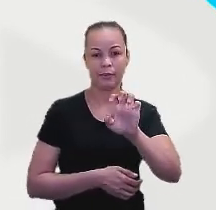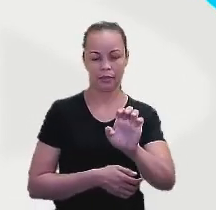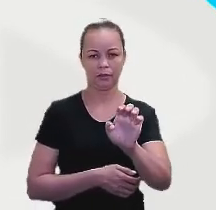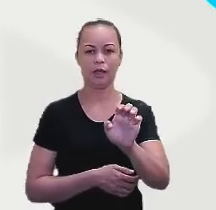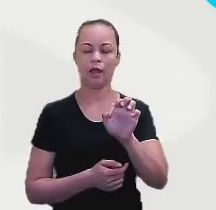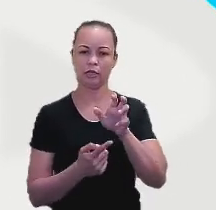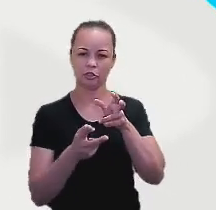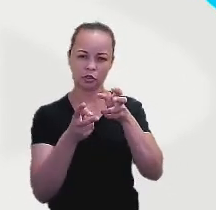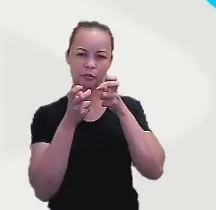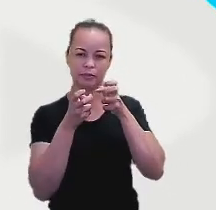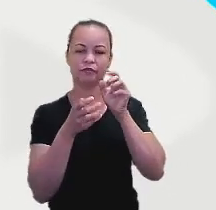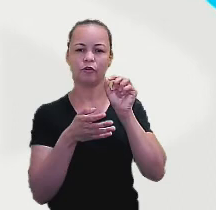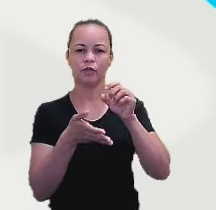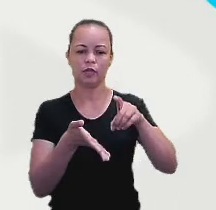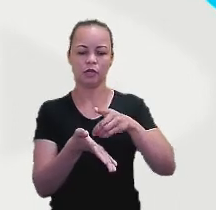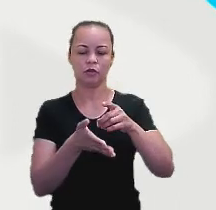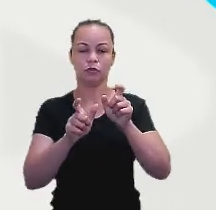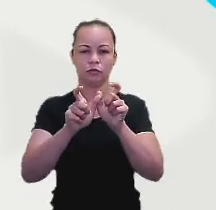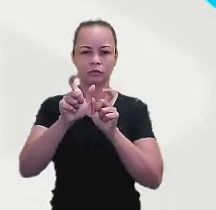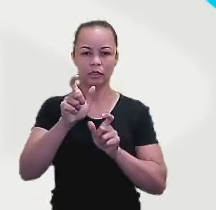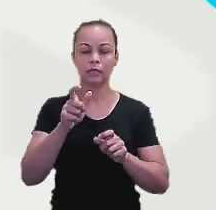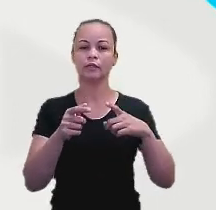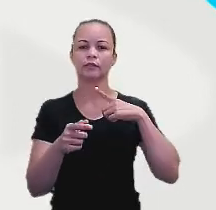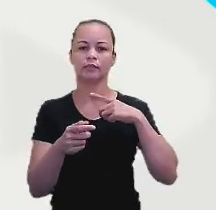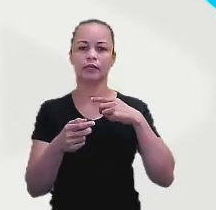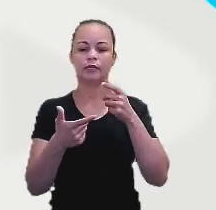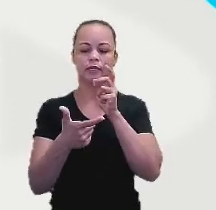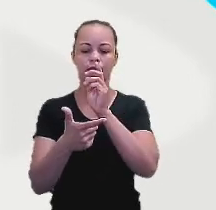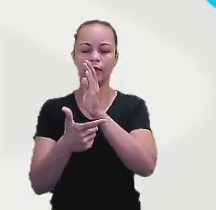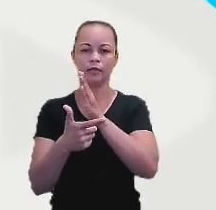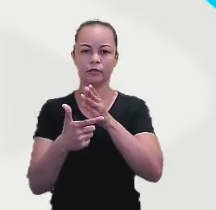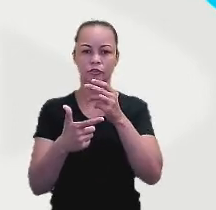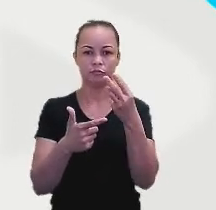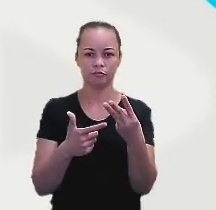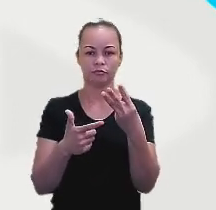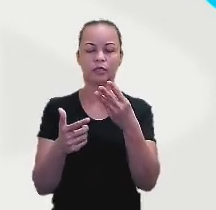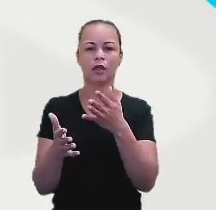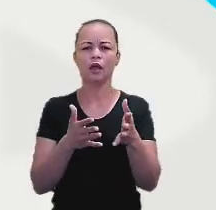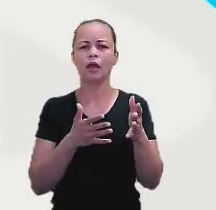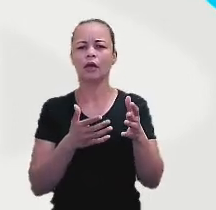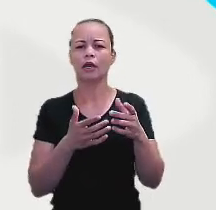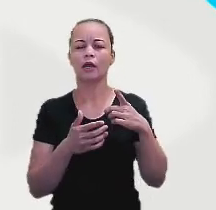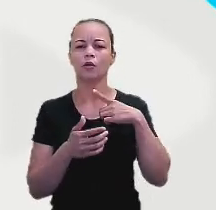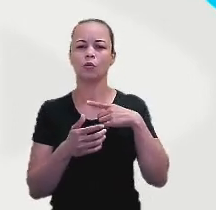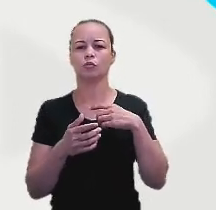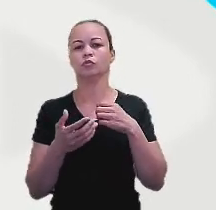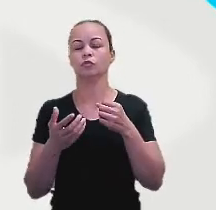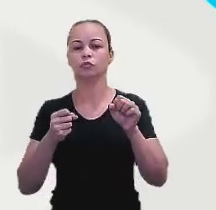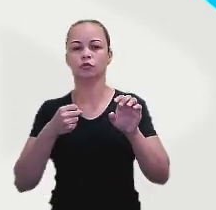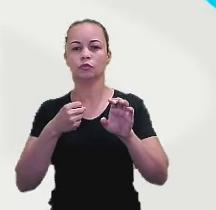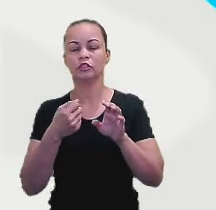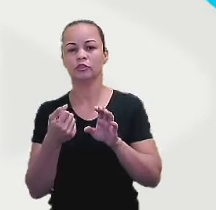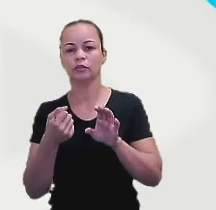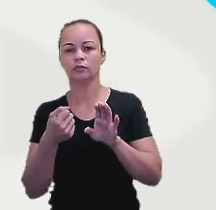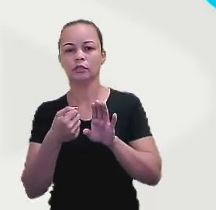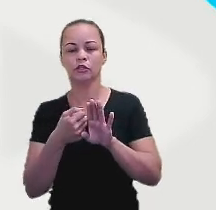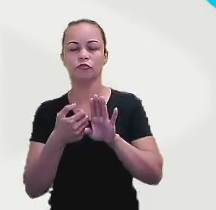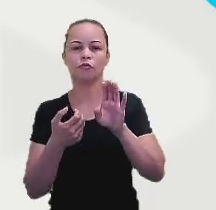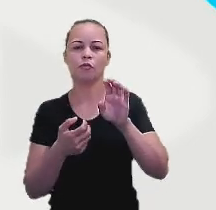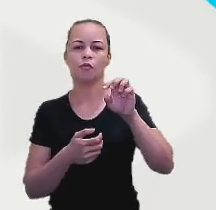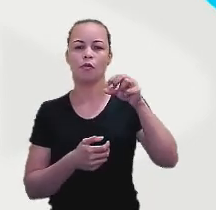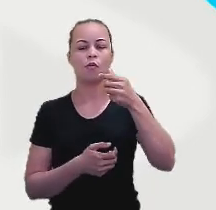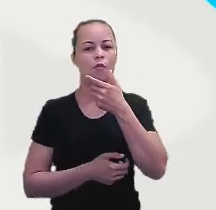o verbete casebre, ele tem 3 sílabas, é um substantivo masculino, ó, tá? Então, ó, é